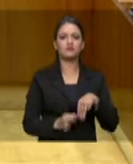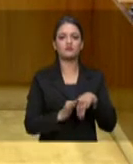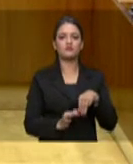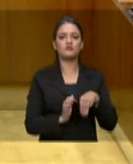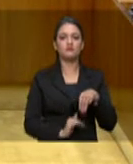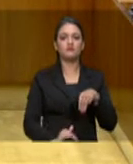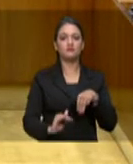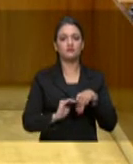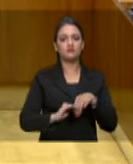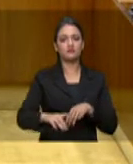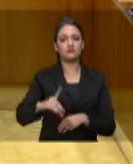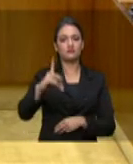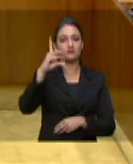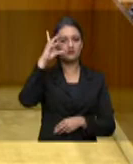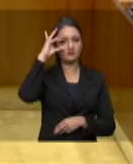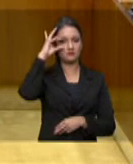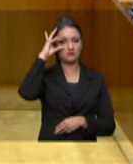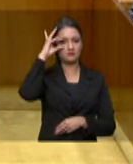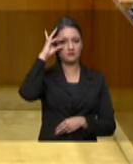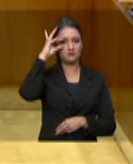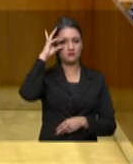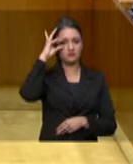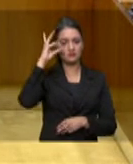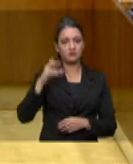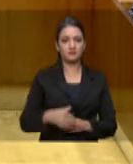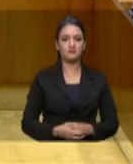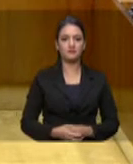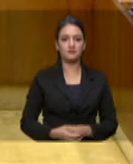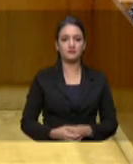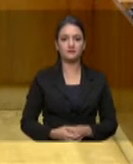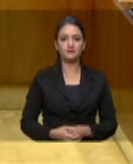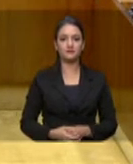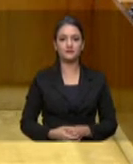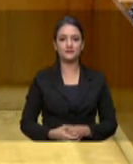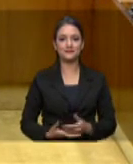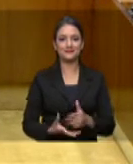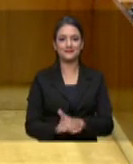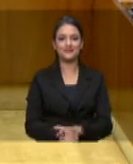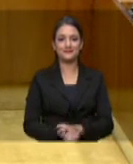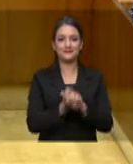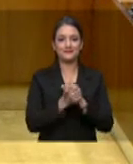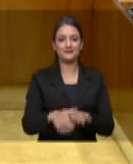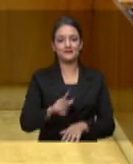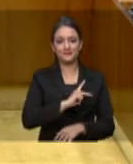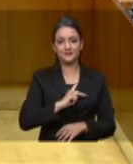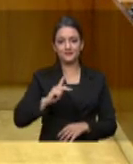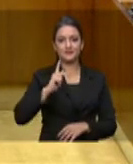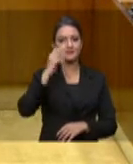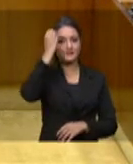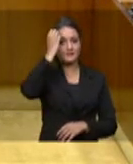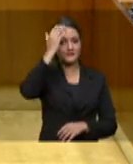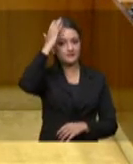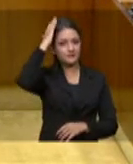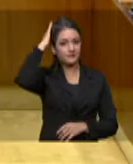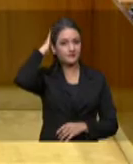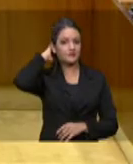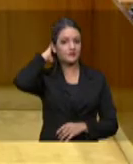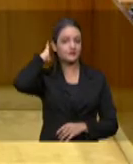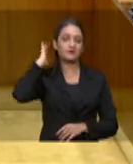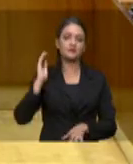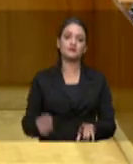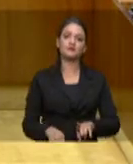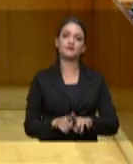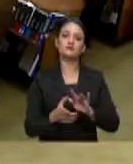ministro André Mendonça. Minha saudação, senhor presidente, ministro Luiz Fux.